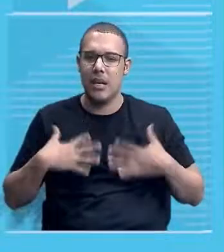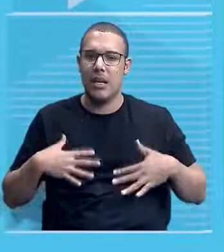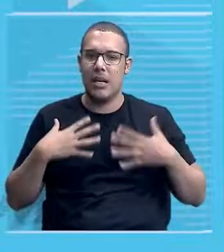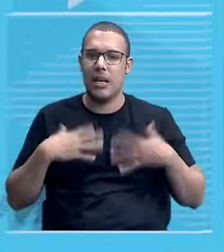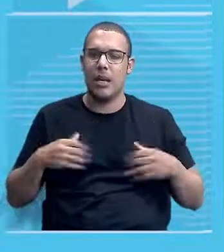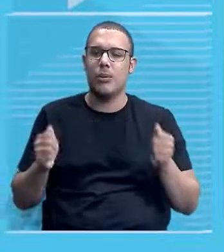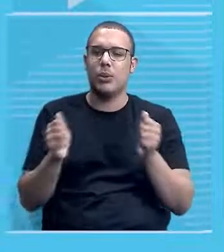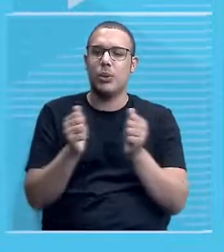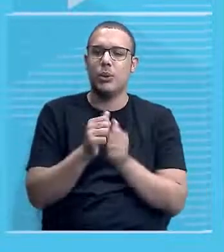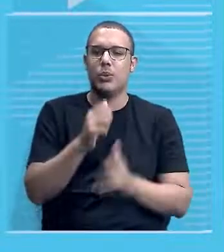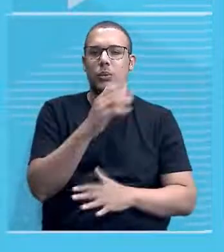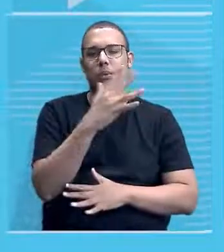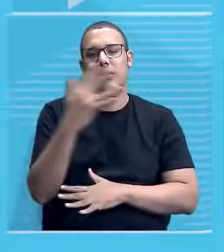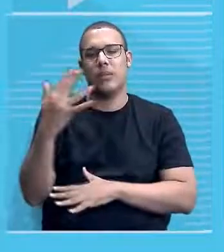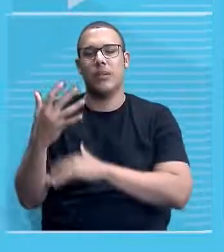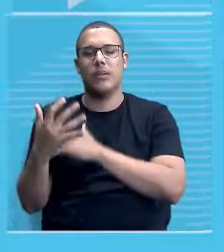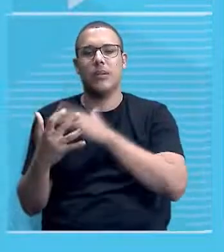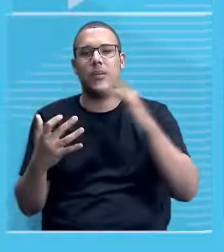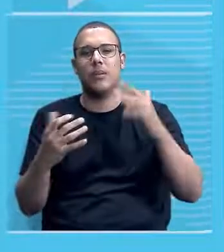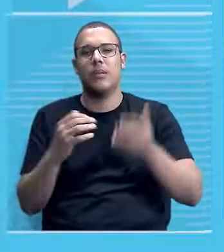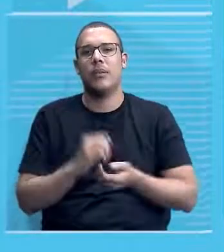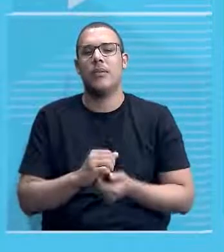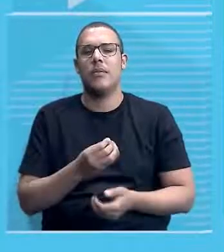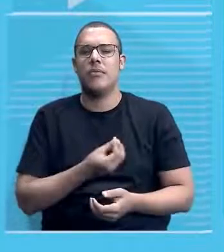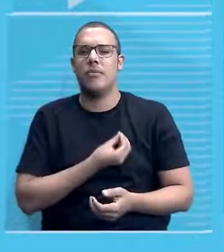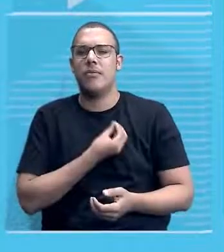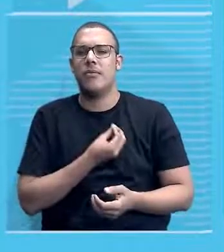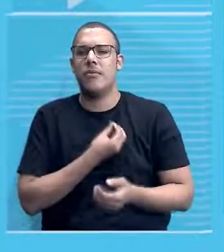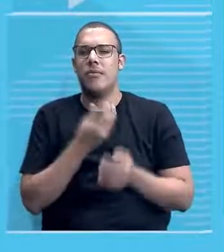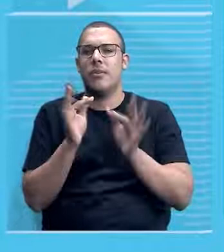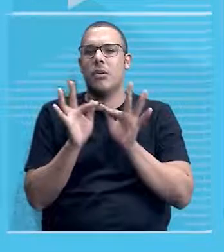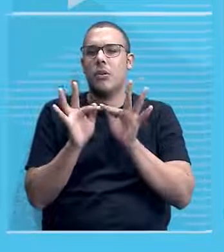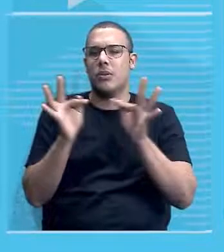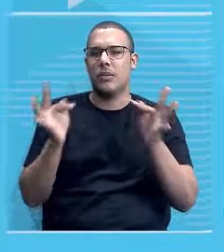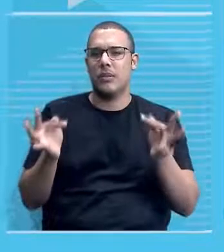natureza né vivendo as coisas simples